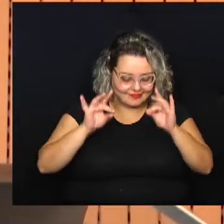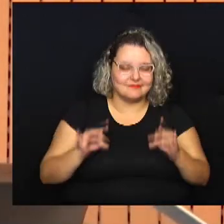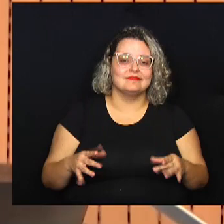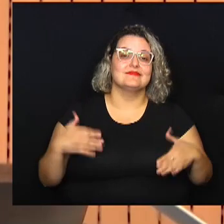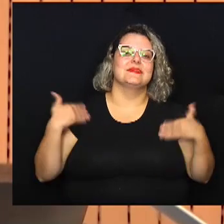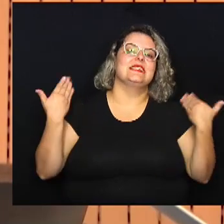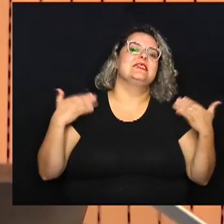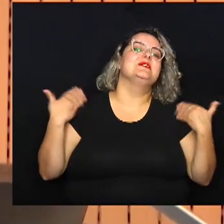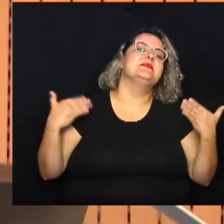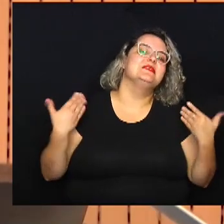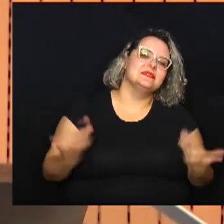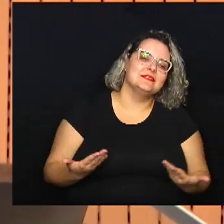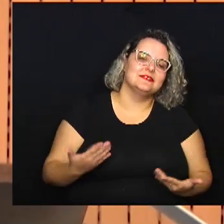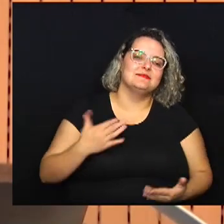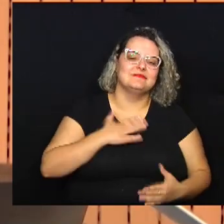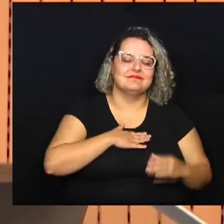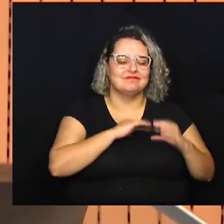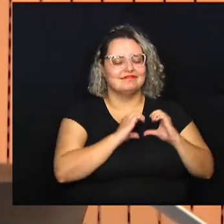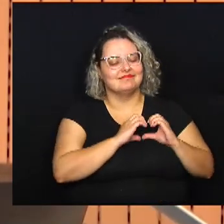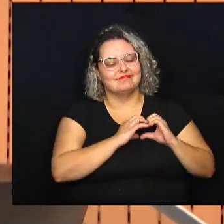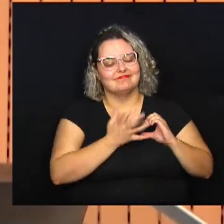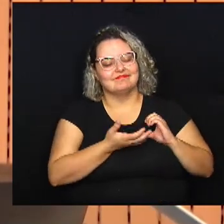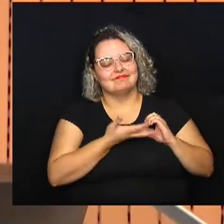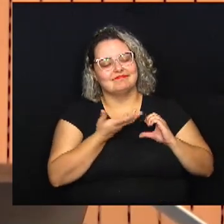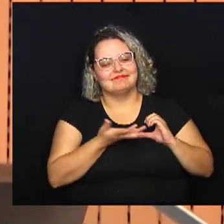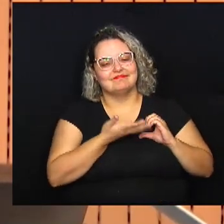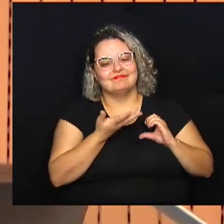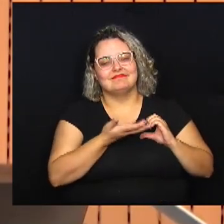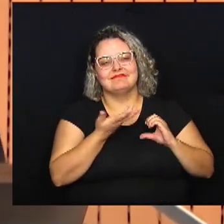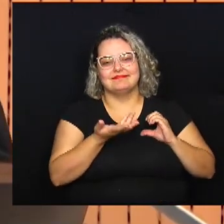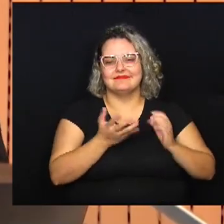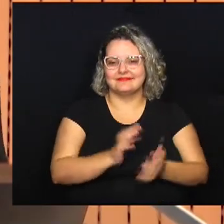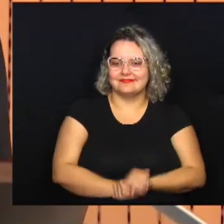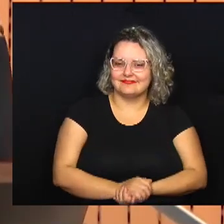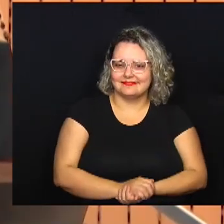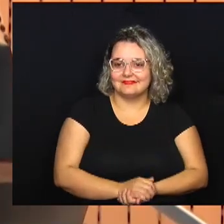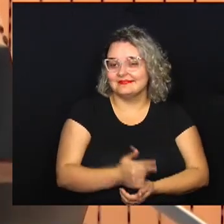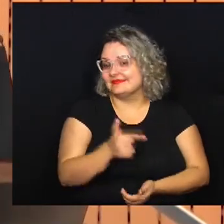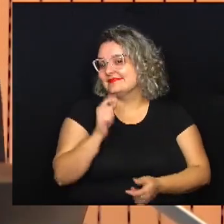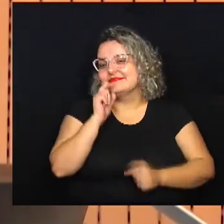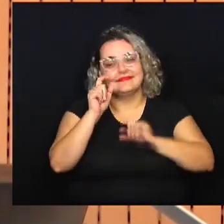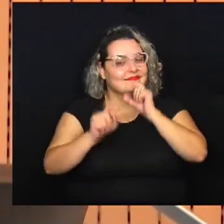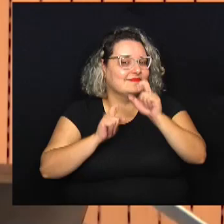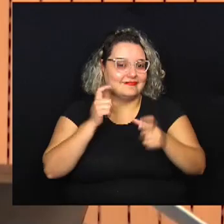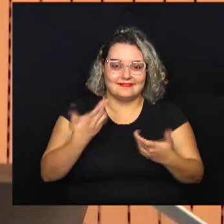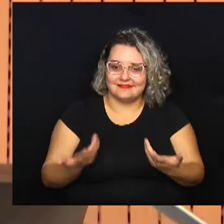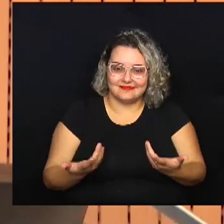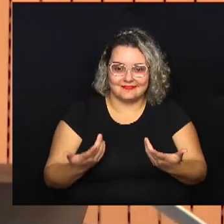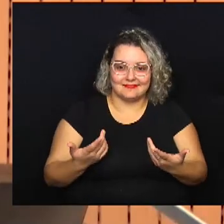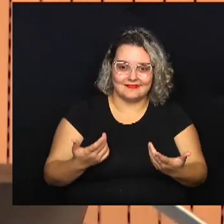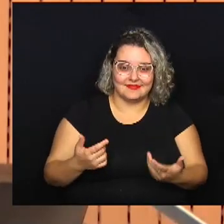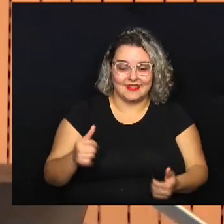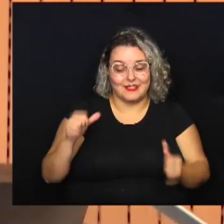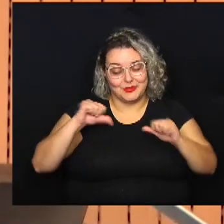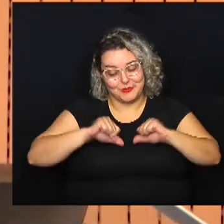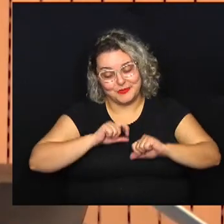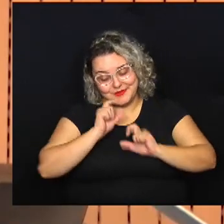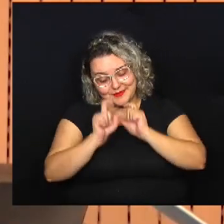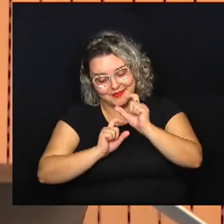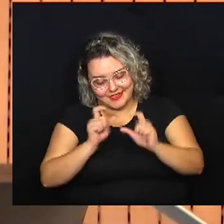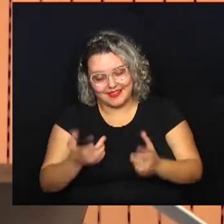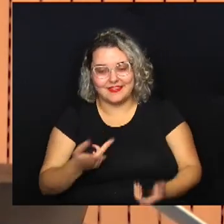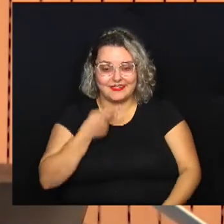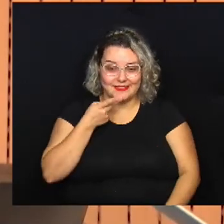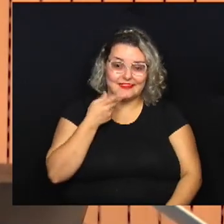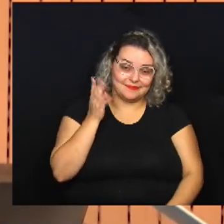alegria muito grande para o meu coração. E eu não tenho palavras, eu sou ruim de falar,